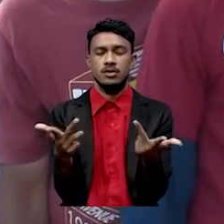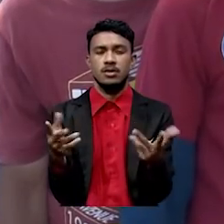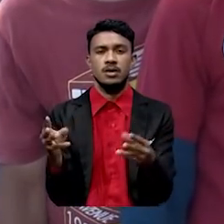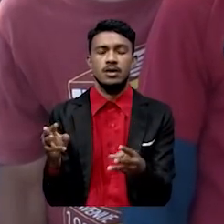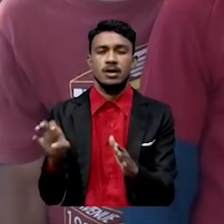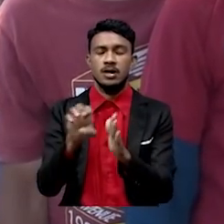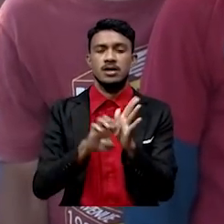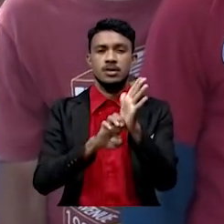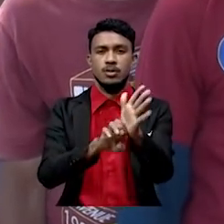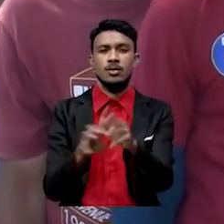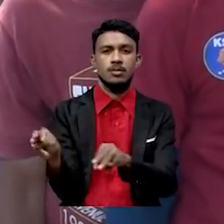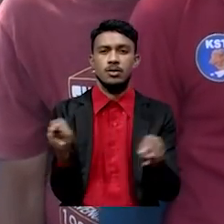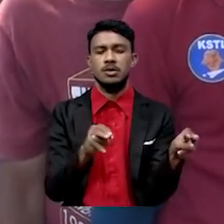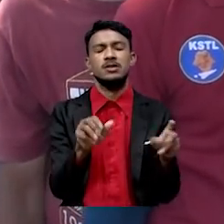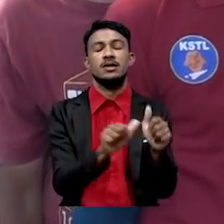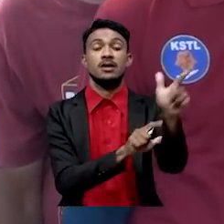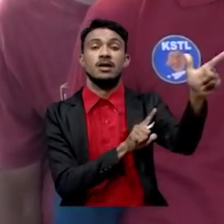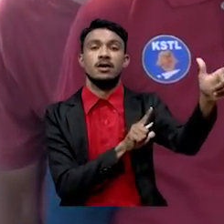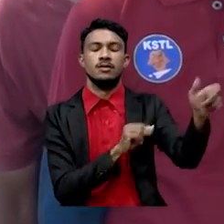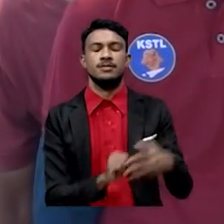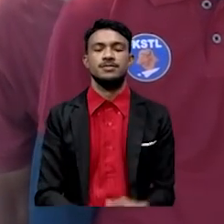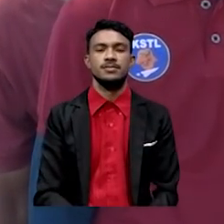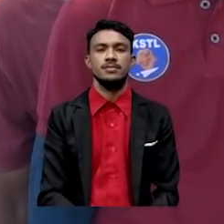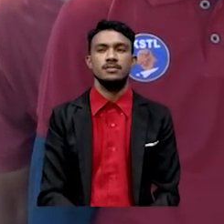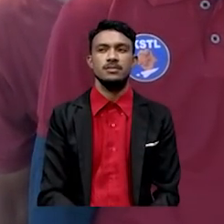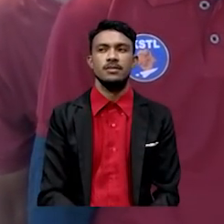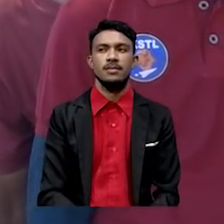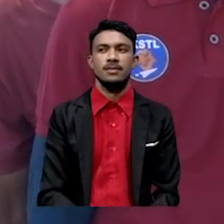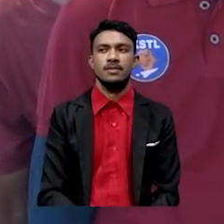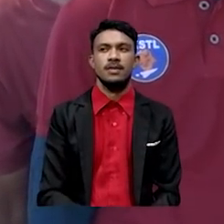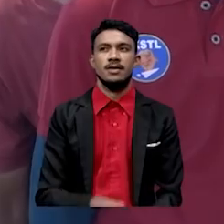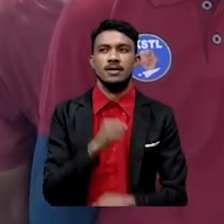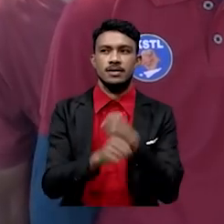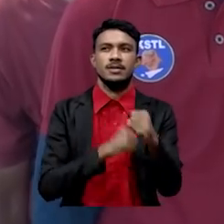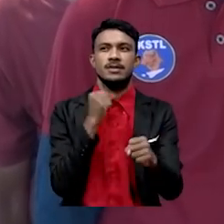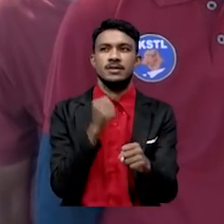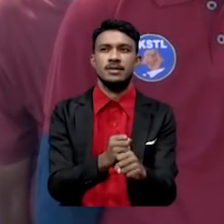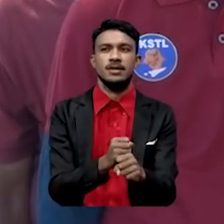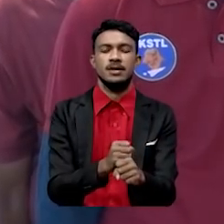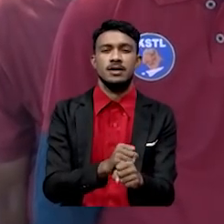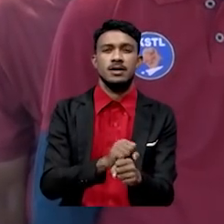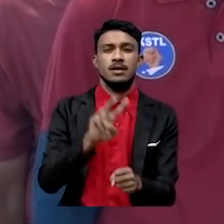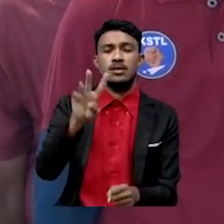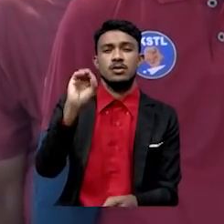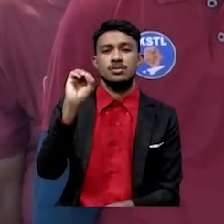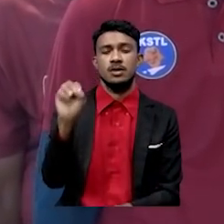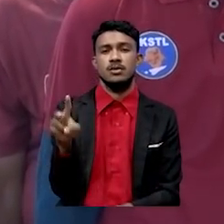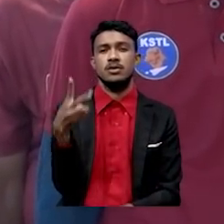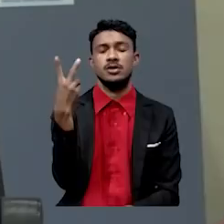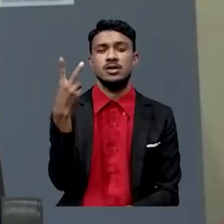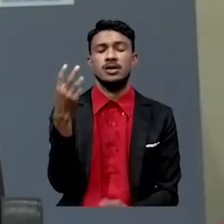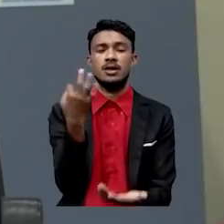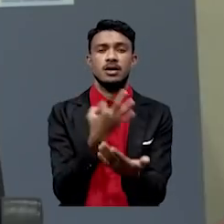ne karik senaruk. Ba ita quase tinang 2012 a partir agora, berarti ita hal ona tina